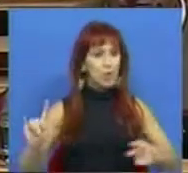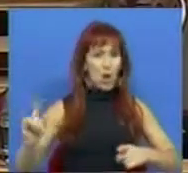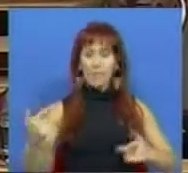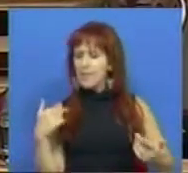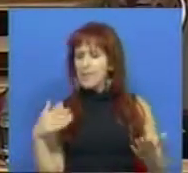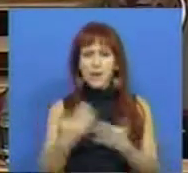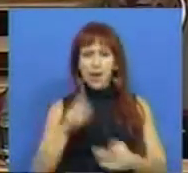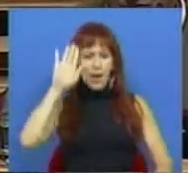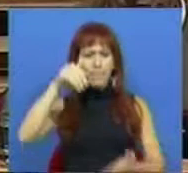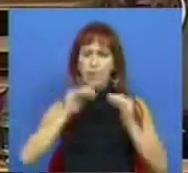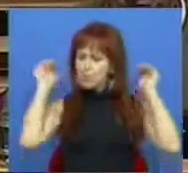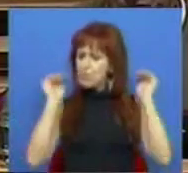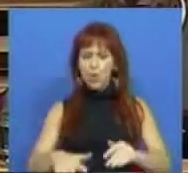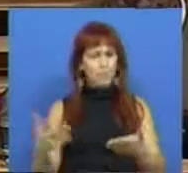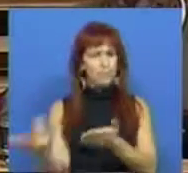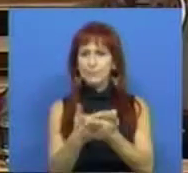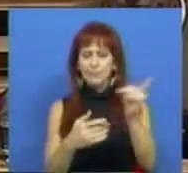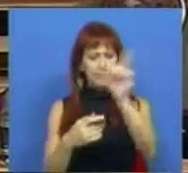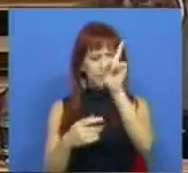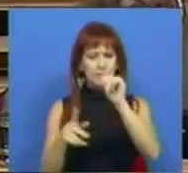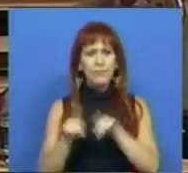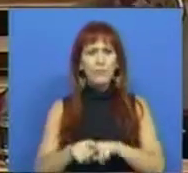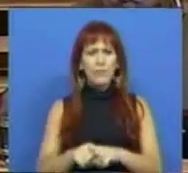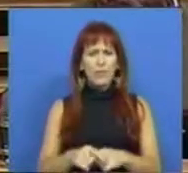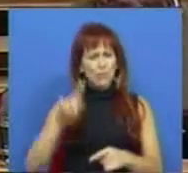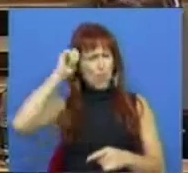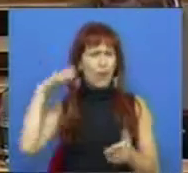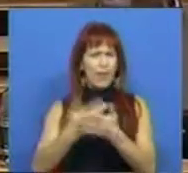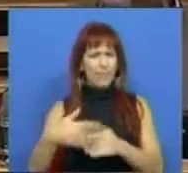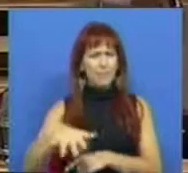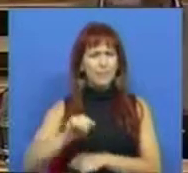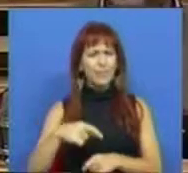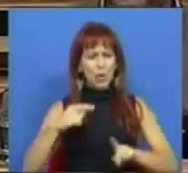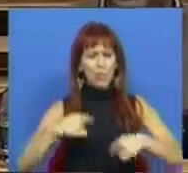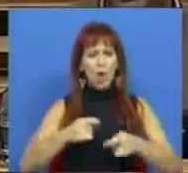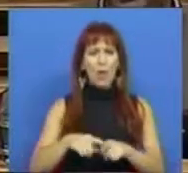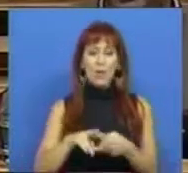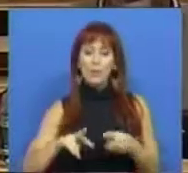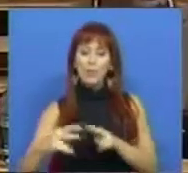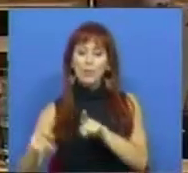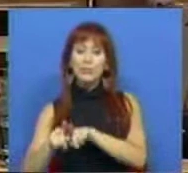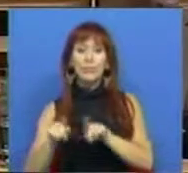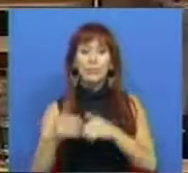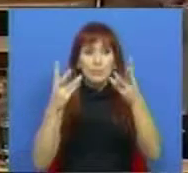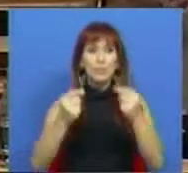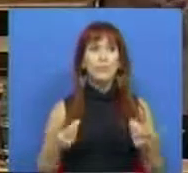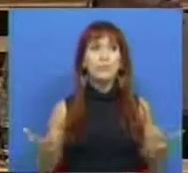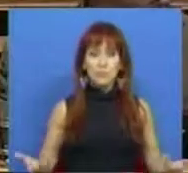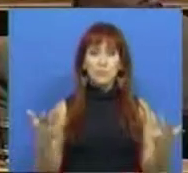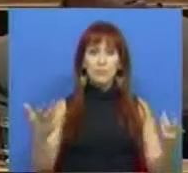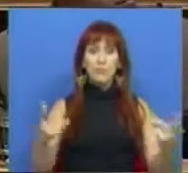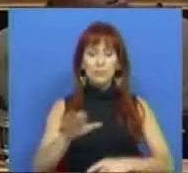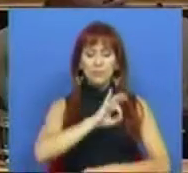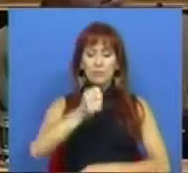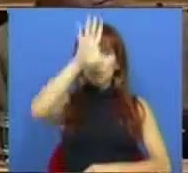sem provocar os efeitos de recessão económica que serão contraproducentes do ponto de vista do próprio ajustamento orçamental. E, portanto,